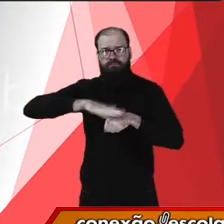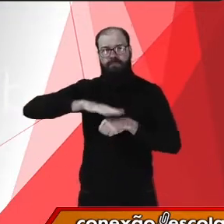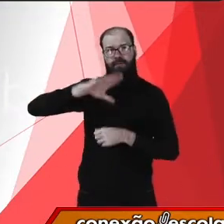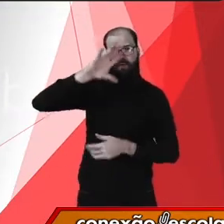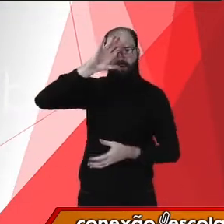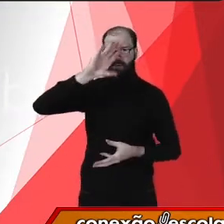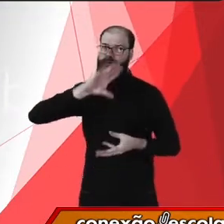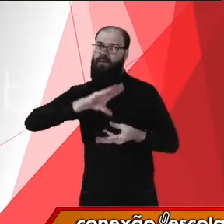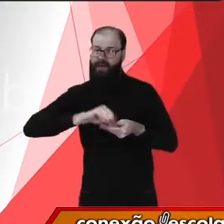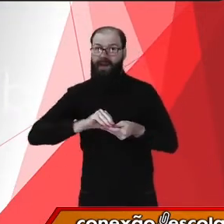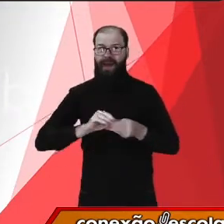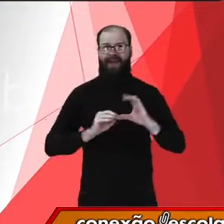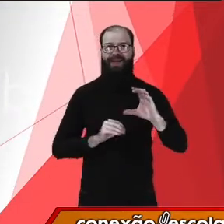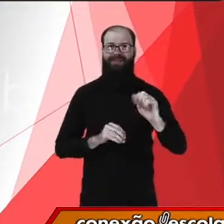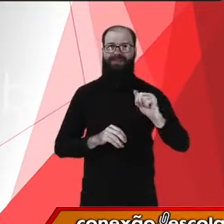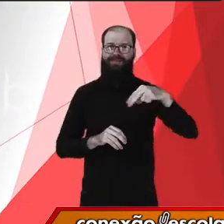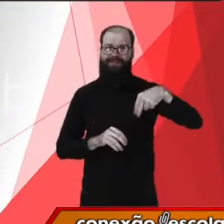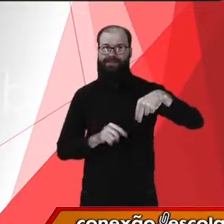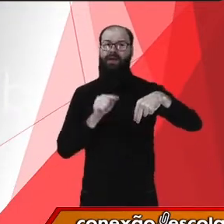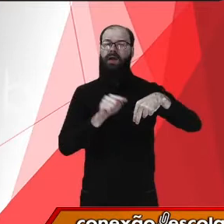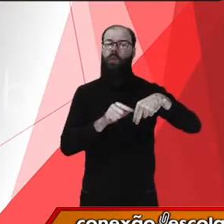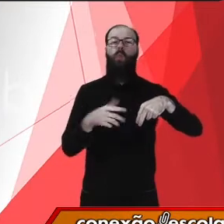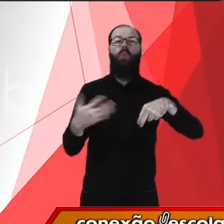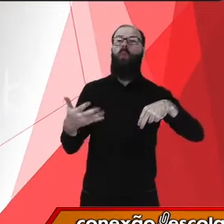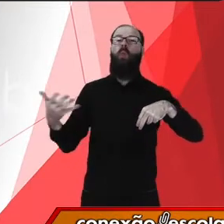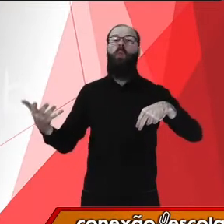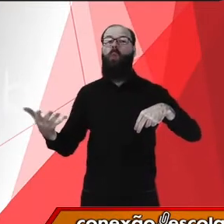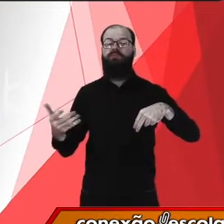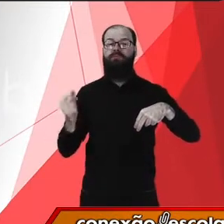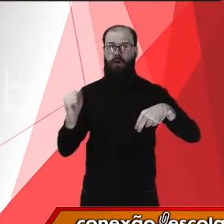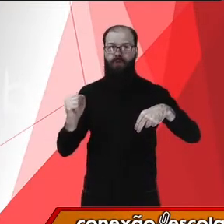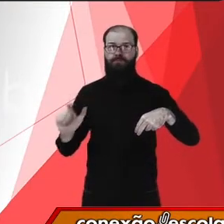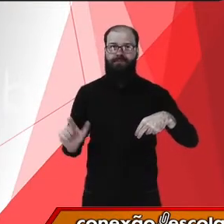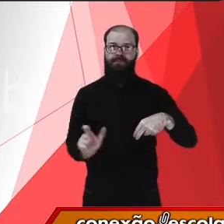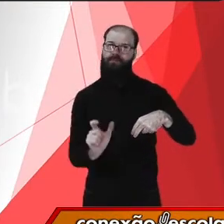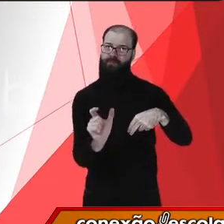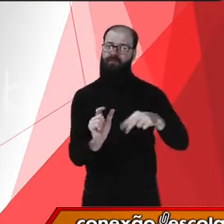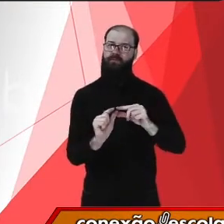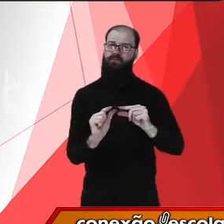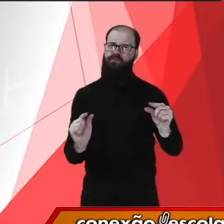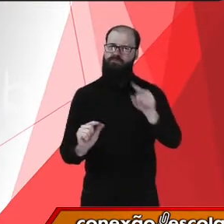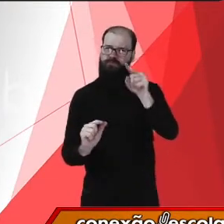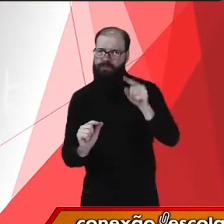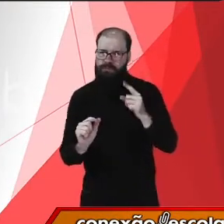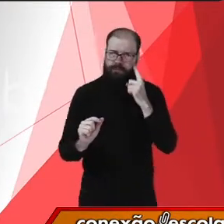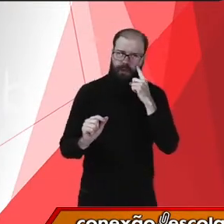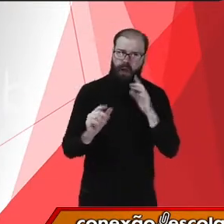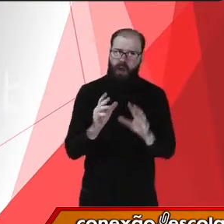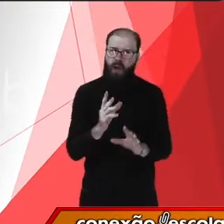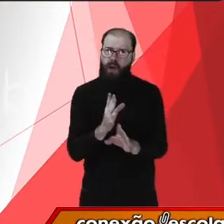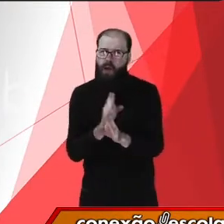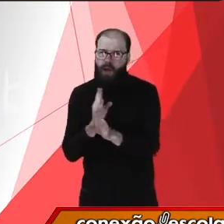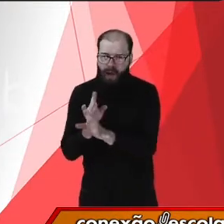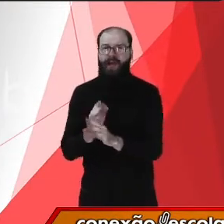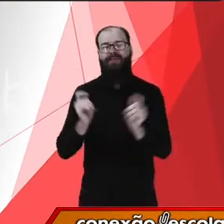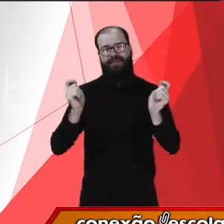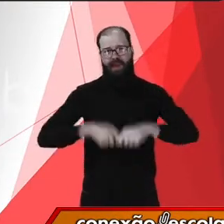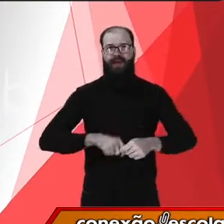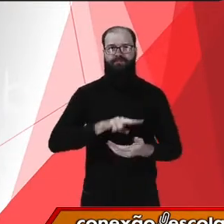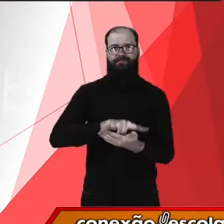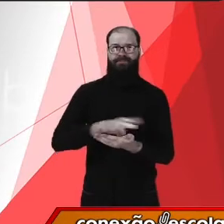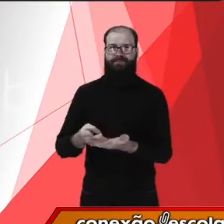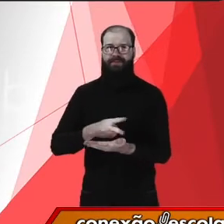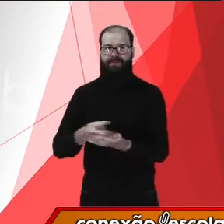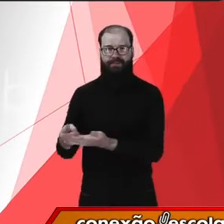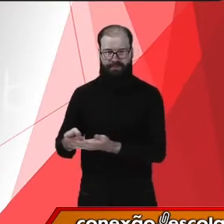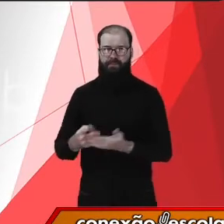verbo can e em que situações ele pode ser utilizado, você consegue traçar uma bela interpretação desse texto e é o